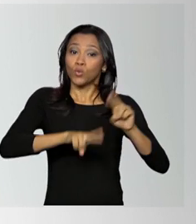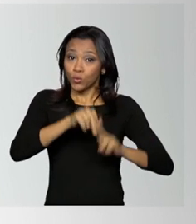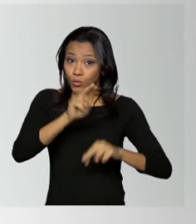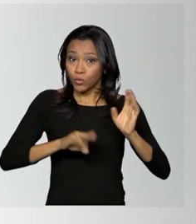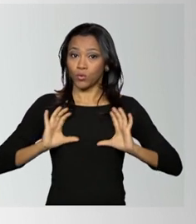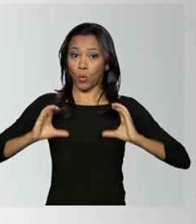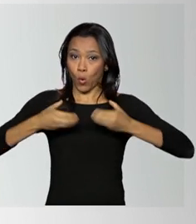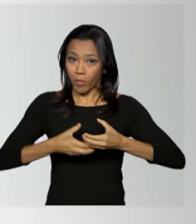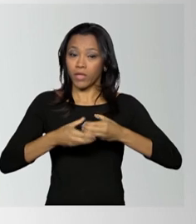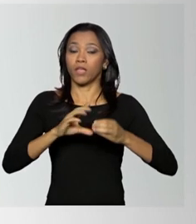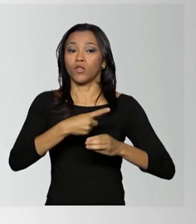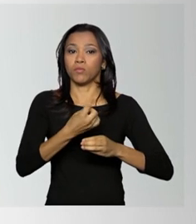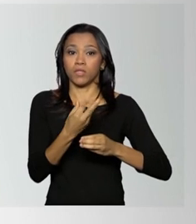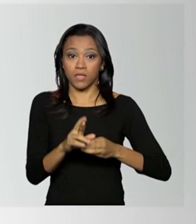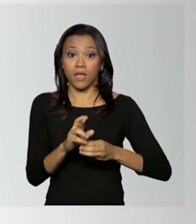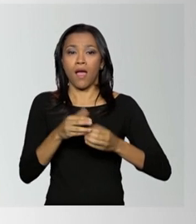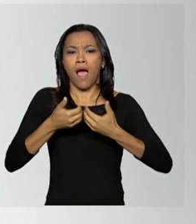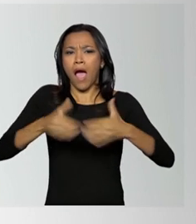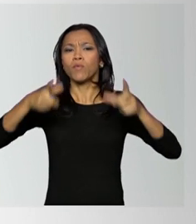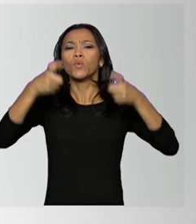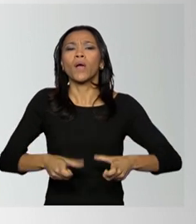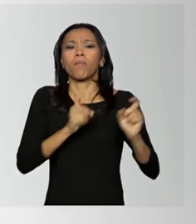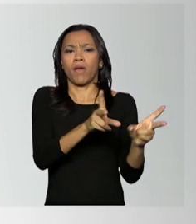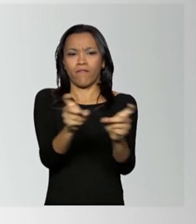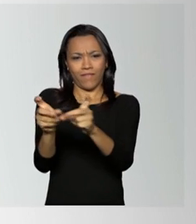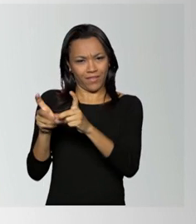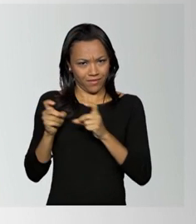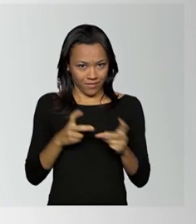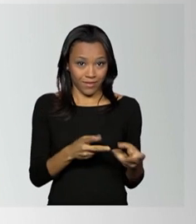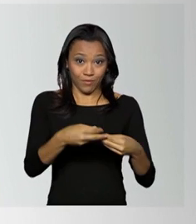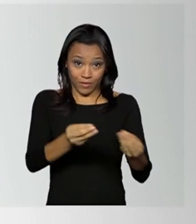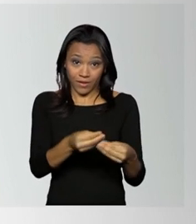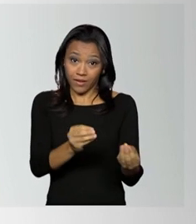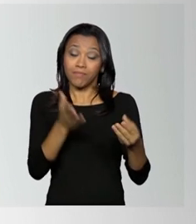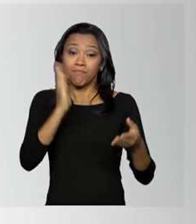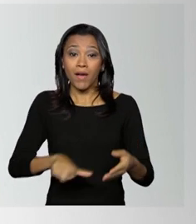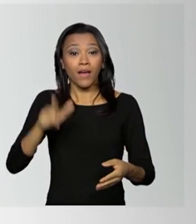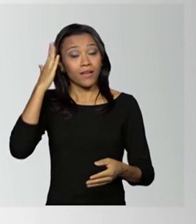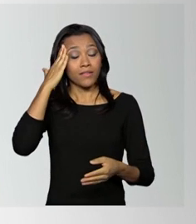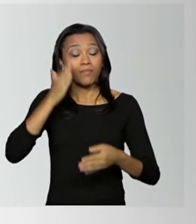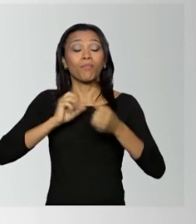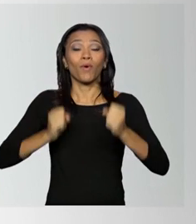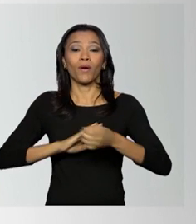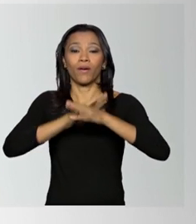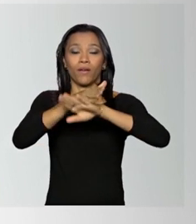Rio 2016 abre as bilheterias para as vendas físicas. Saiba mais em